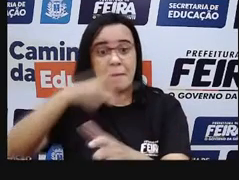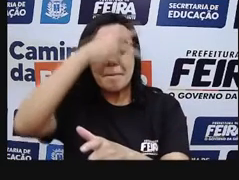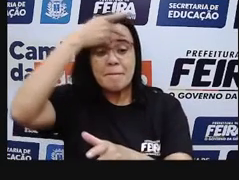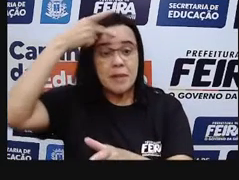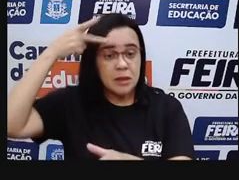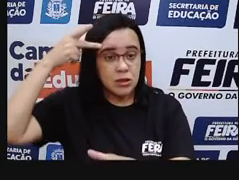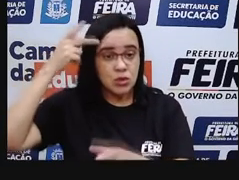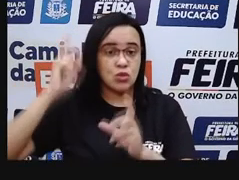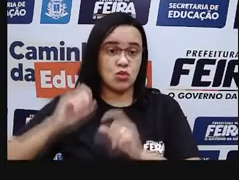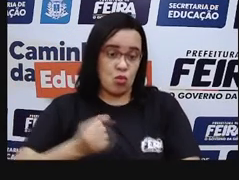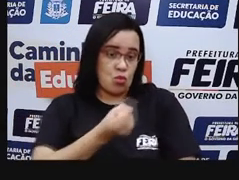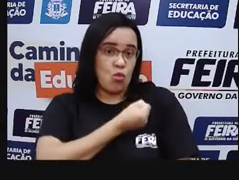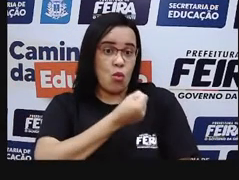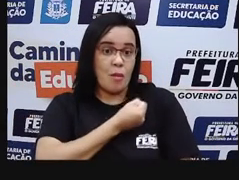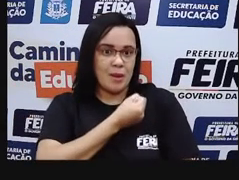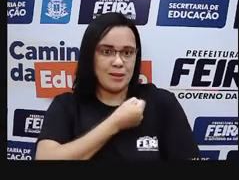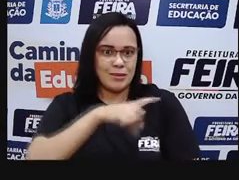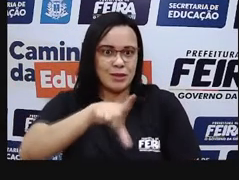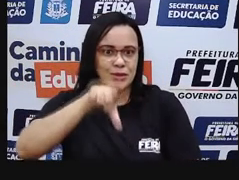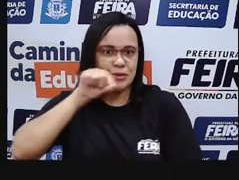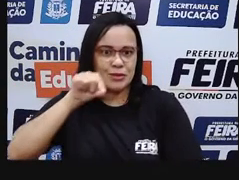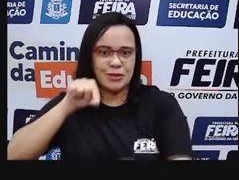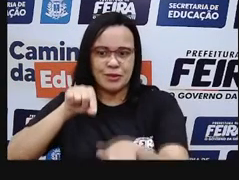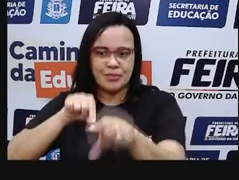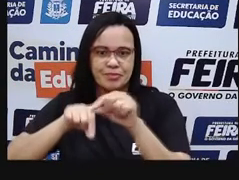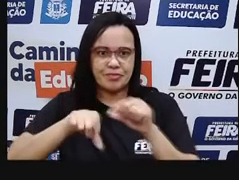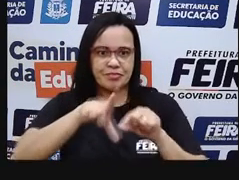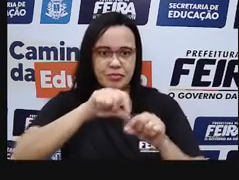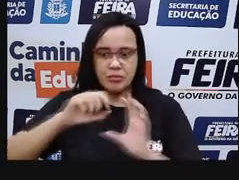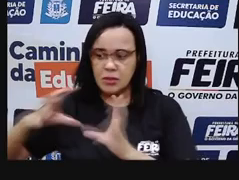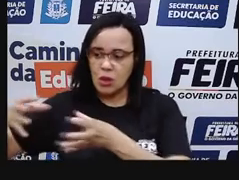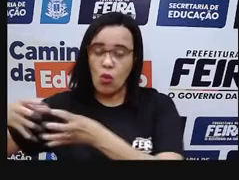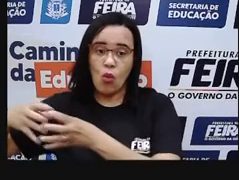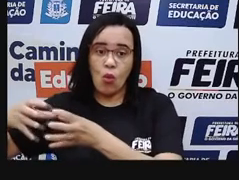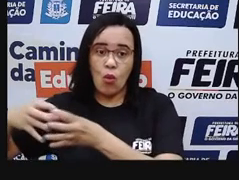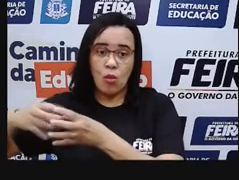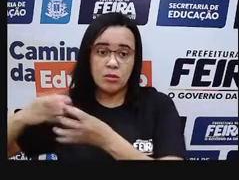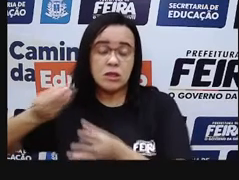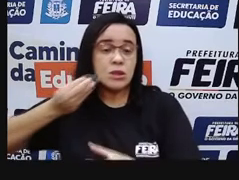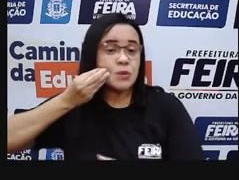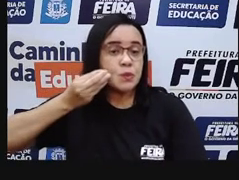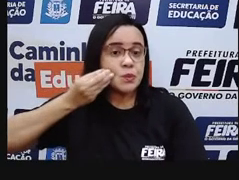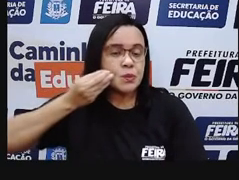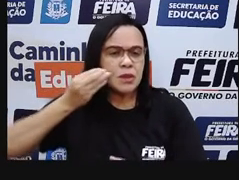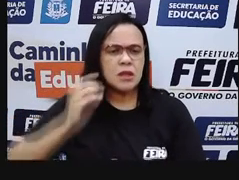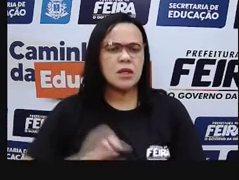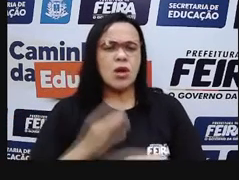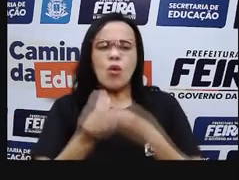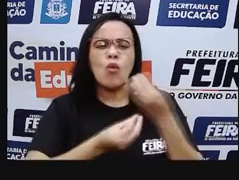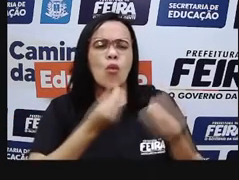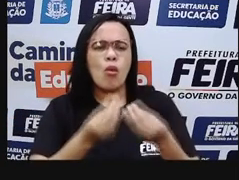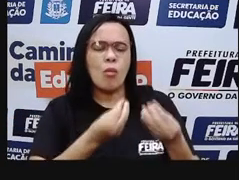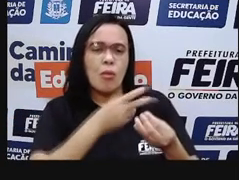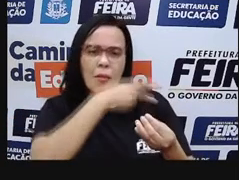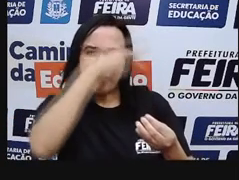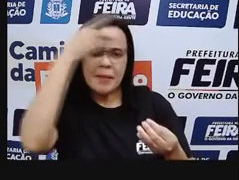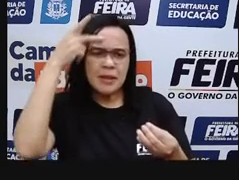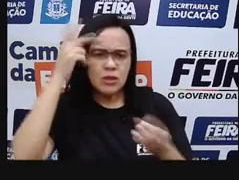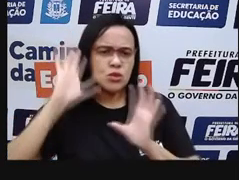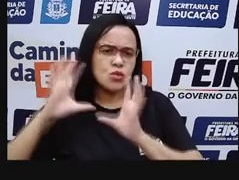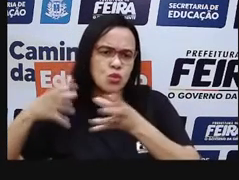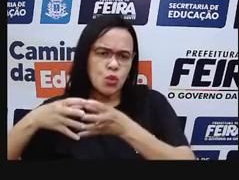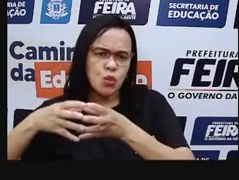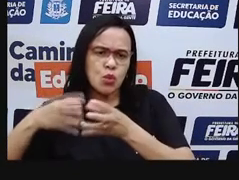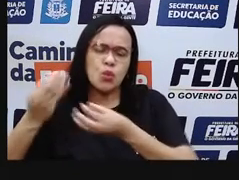em dia a gente tem esse por dentro da ética é faz testes para ver se essa número de pessoas elas